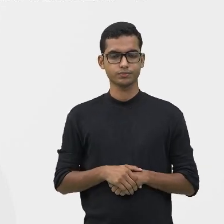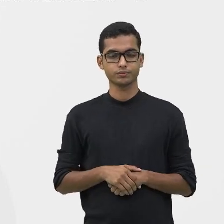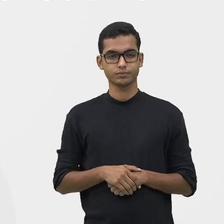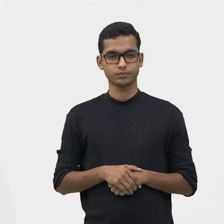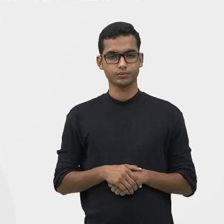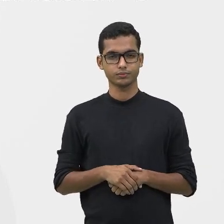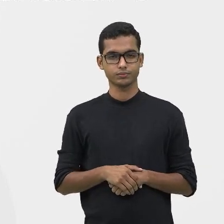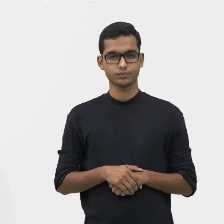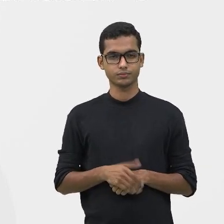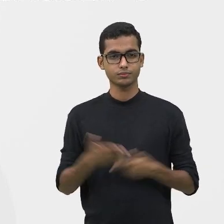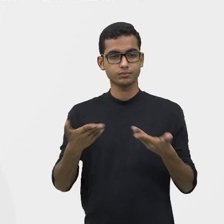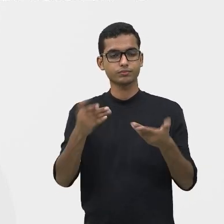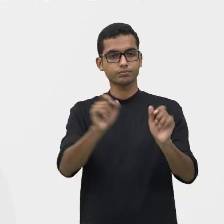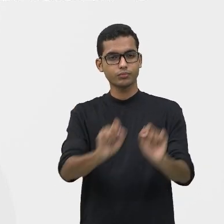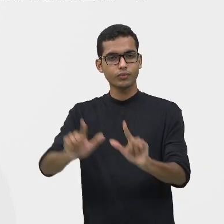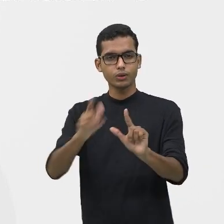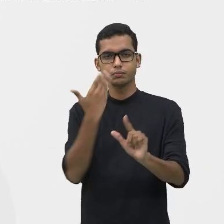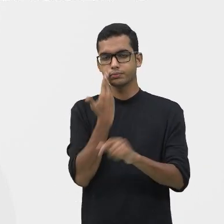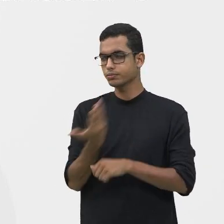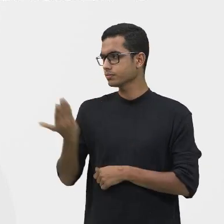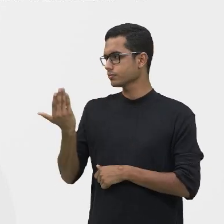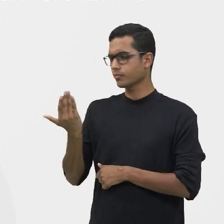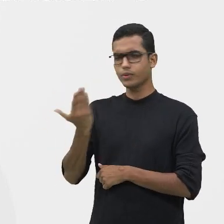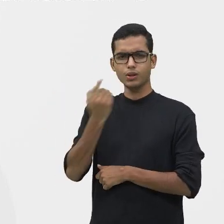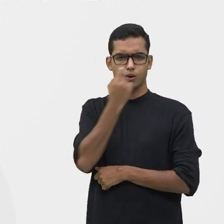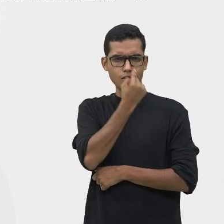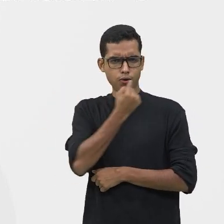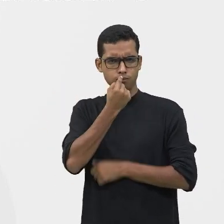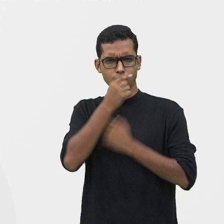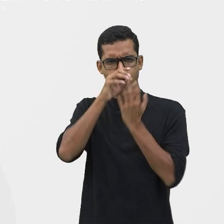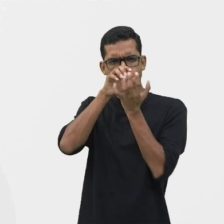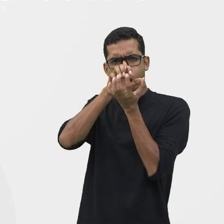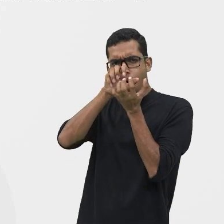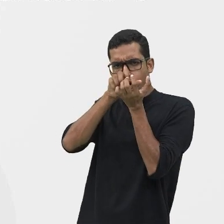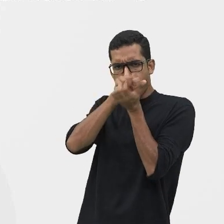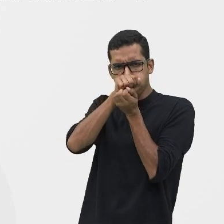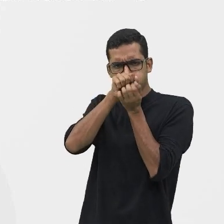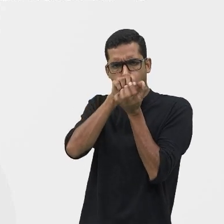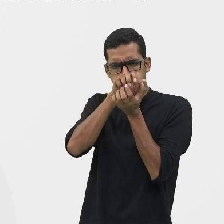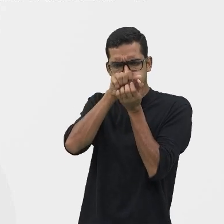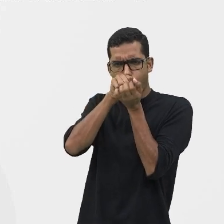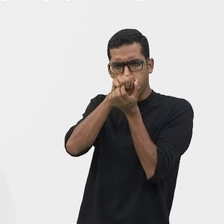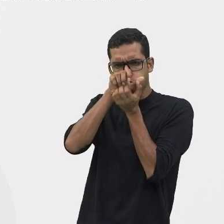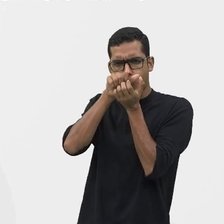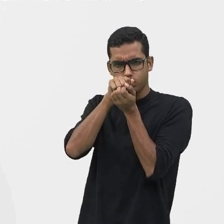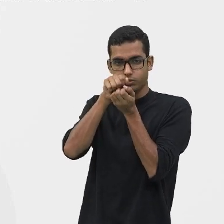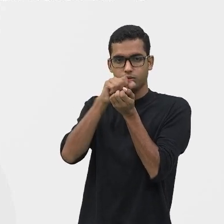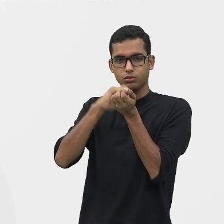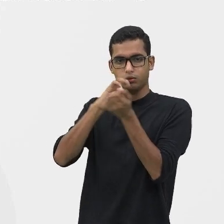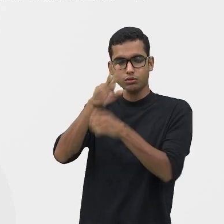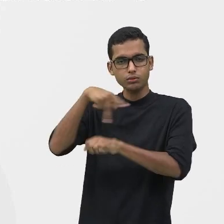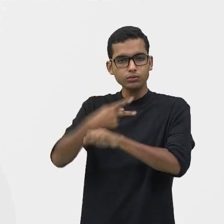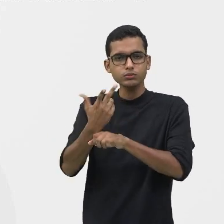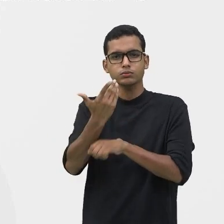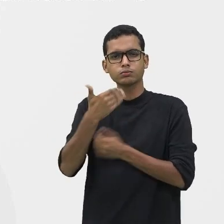aí, ó. A boca realiza a mastigação e